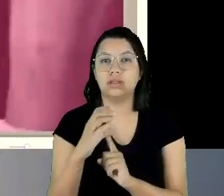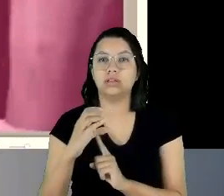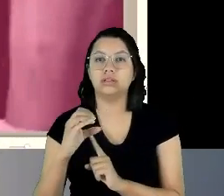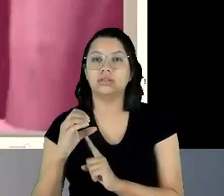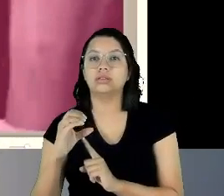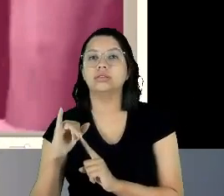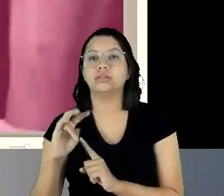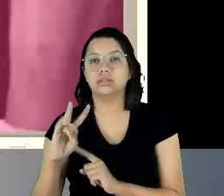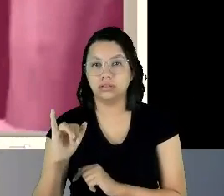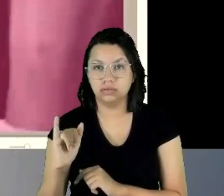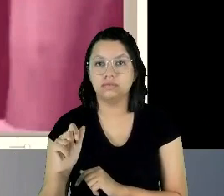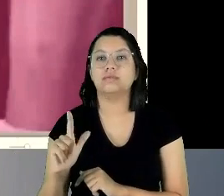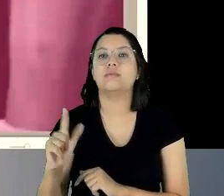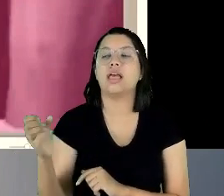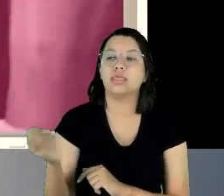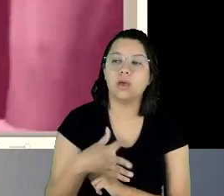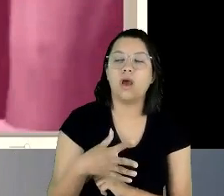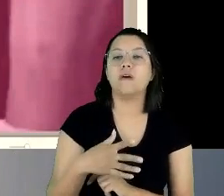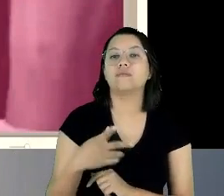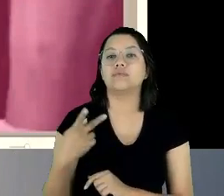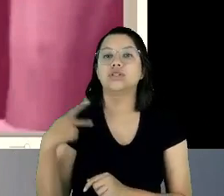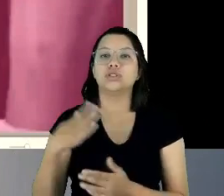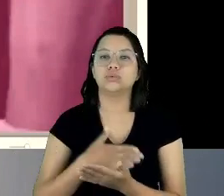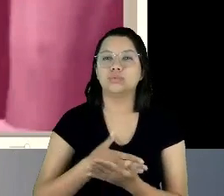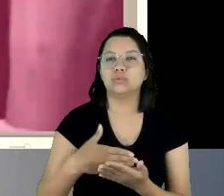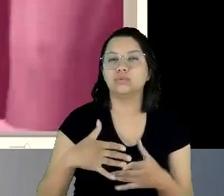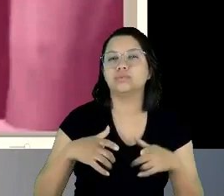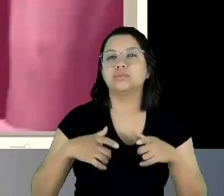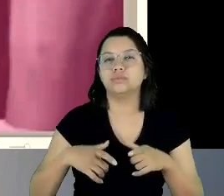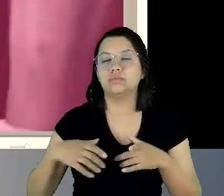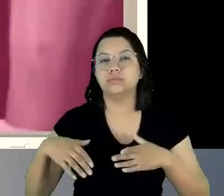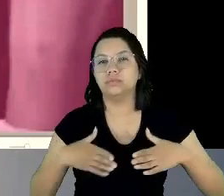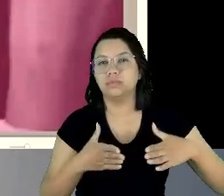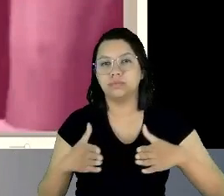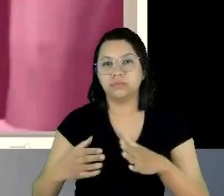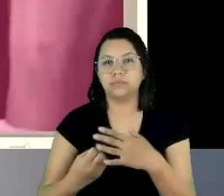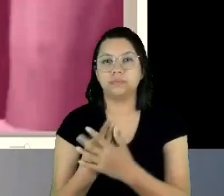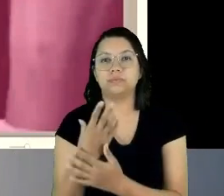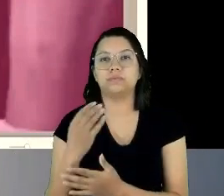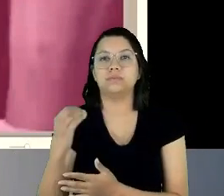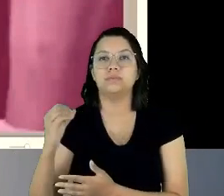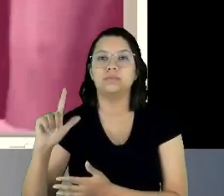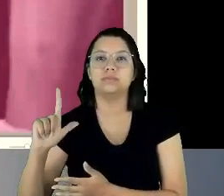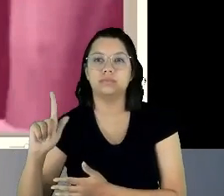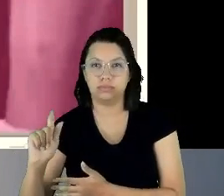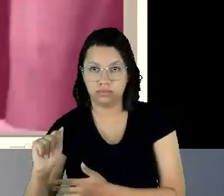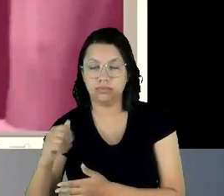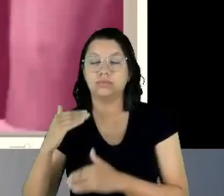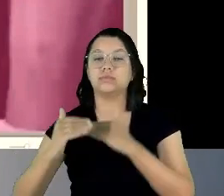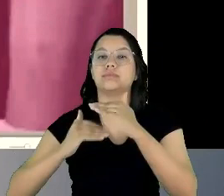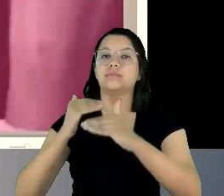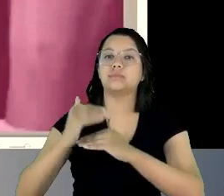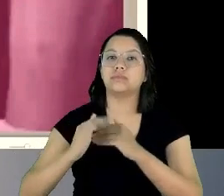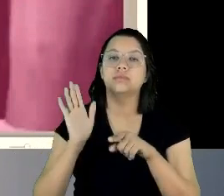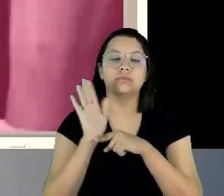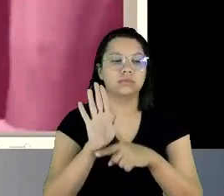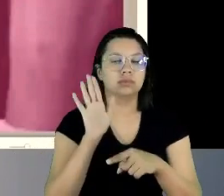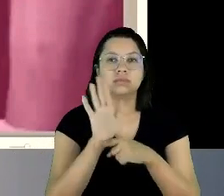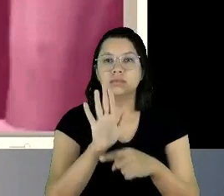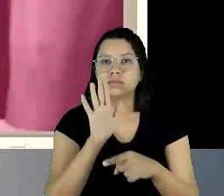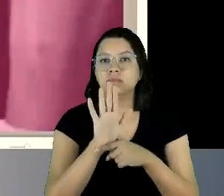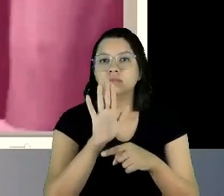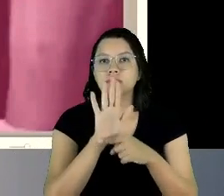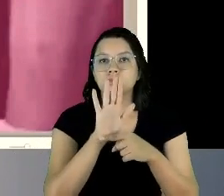algo novo, e a gente partiu de um lugar que é a jornada, né, criada pela Olga, que é um processo muito